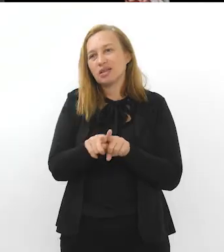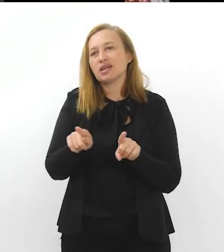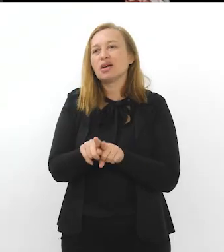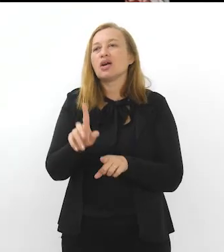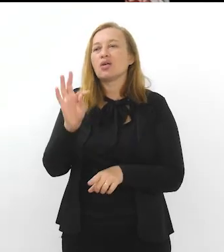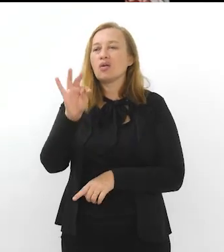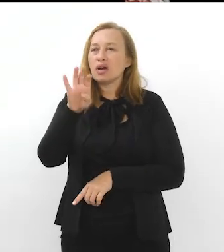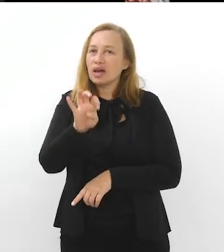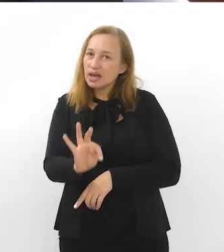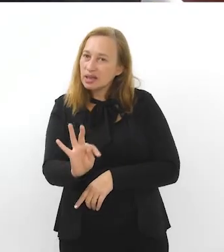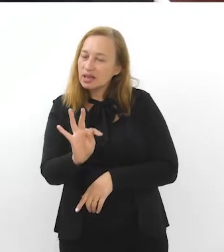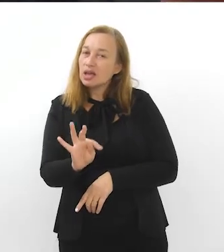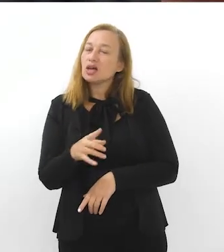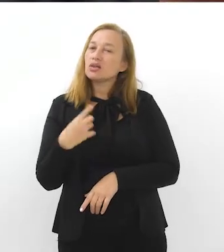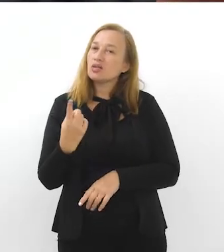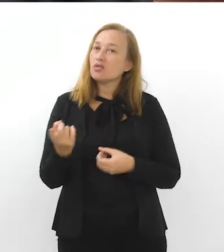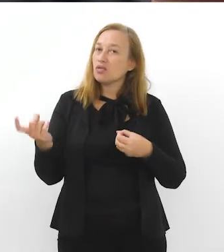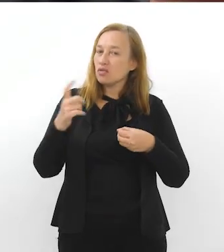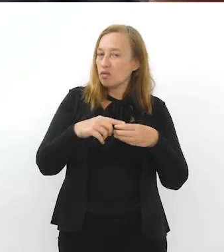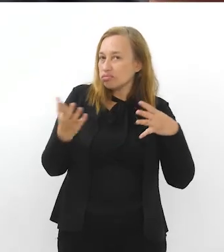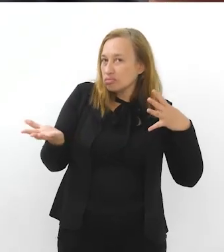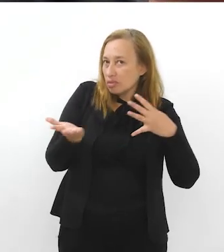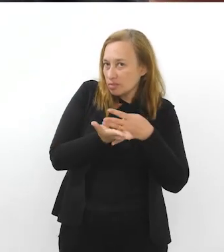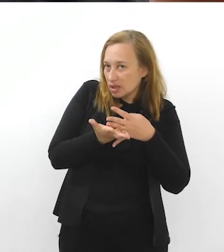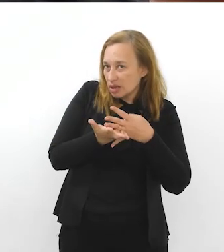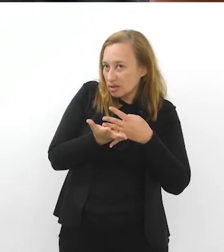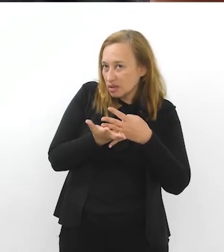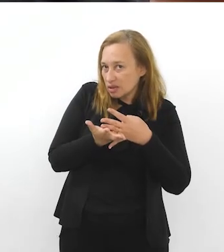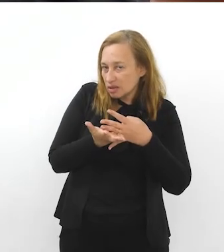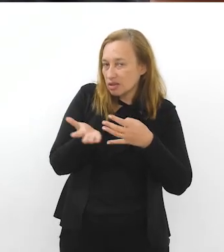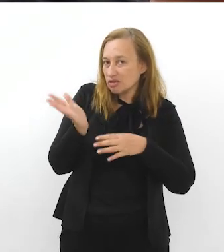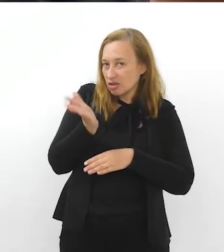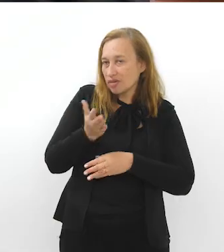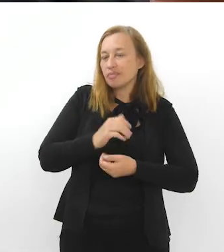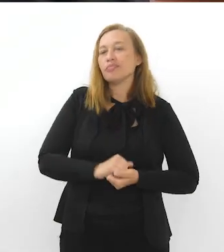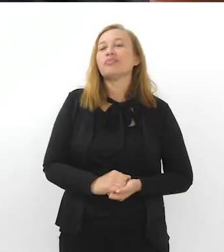também. Tá certo, Gorete? Nós vamos fazer um rápido intervalo e voltamos já já.